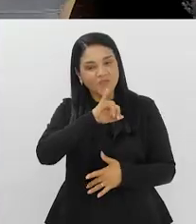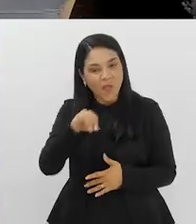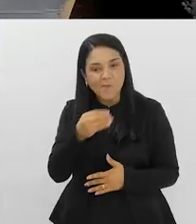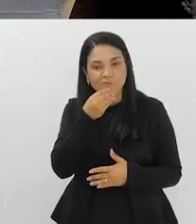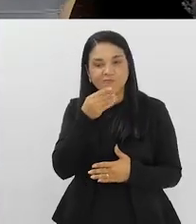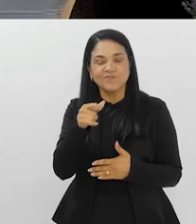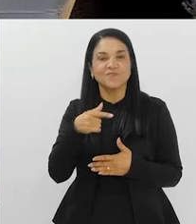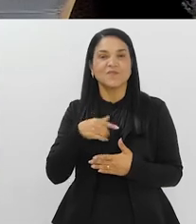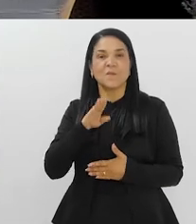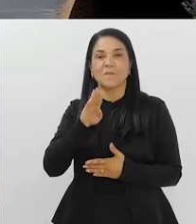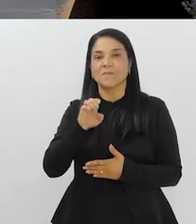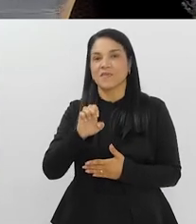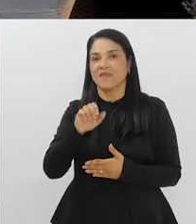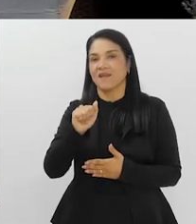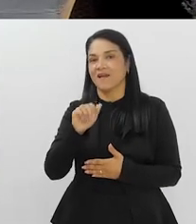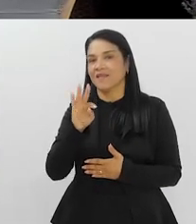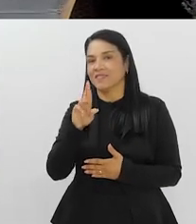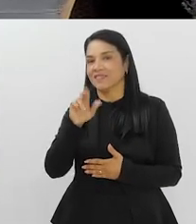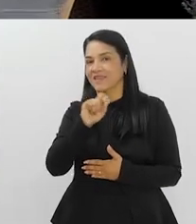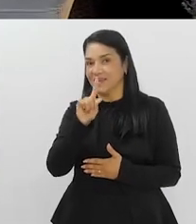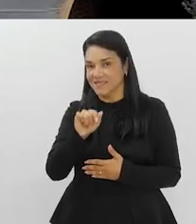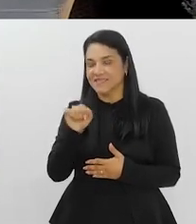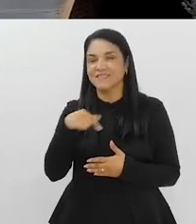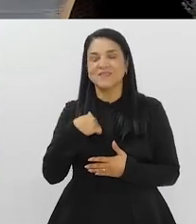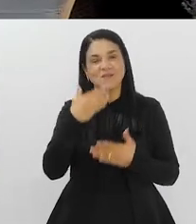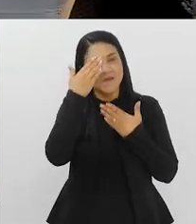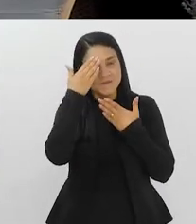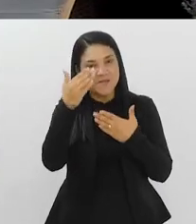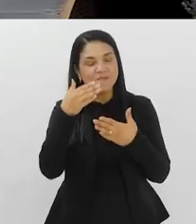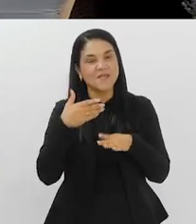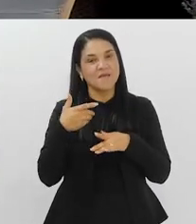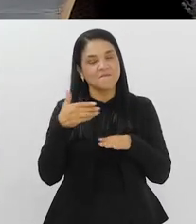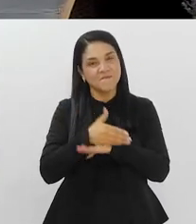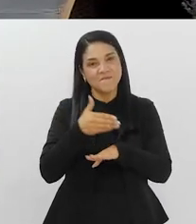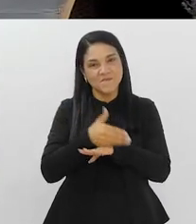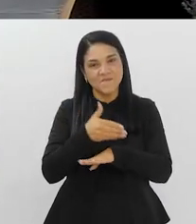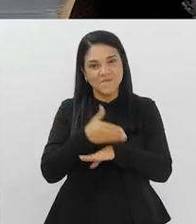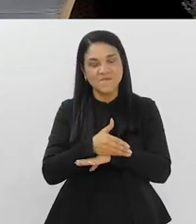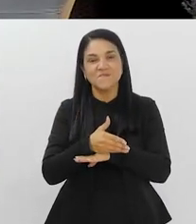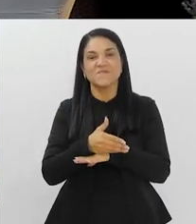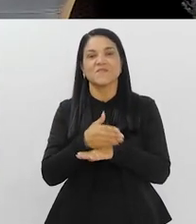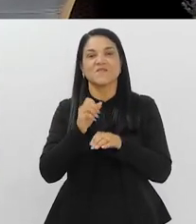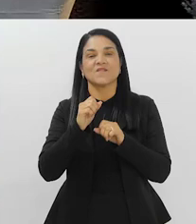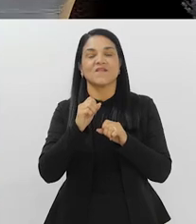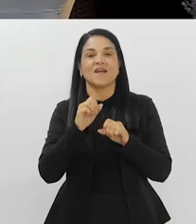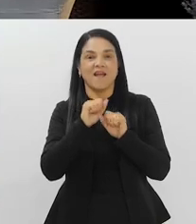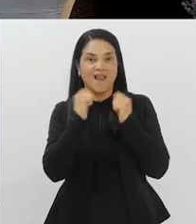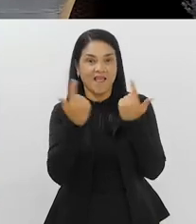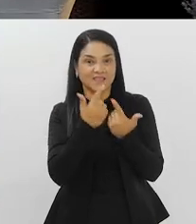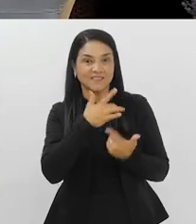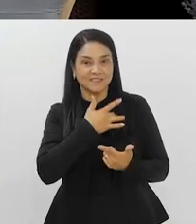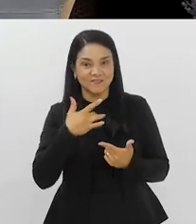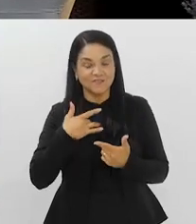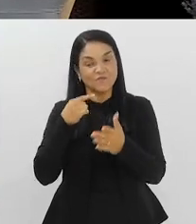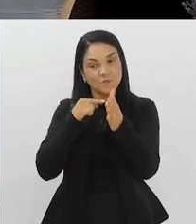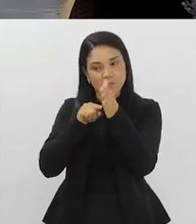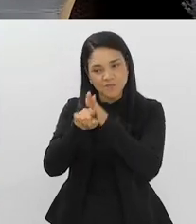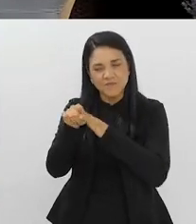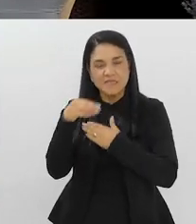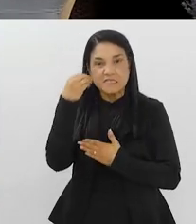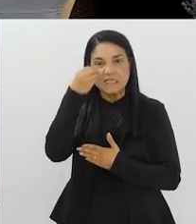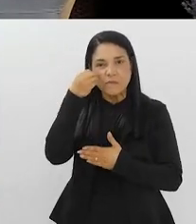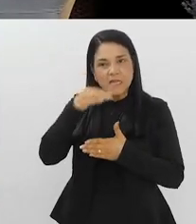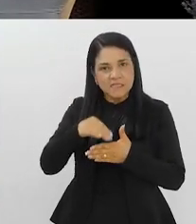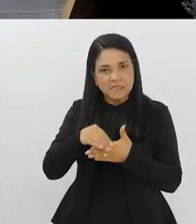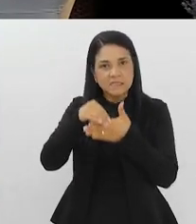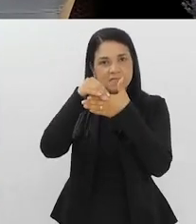a Beatriz. Oi, Beatriz, obrigado aqui pela sua presença no Alerj Saúde. E eu já vou perguntar que você trabalha com uma